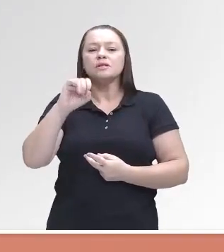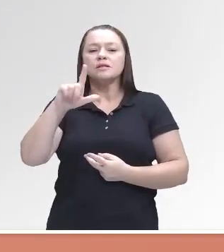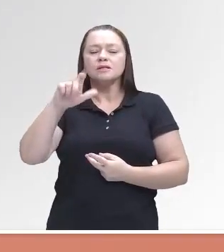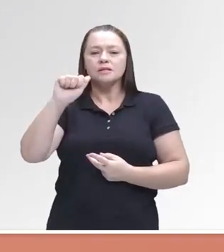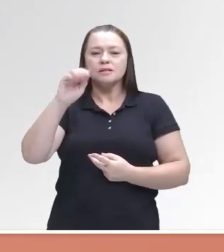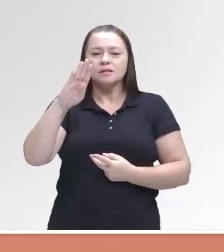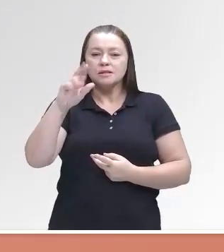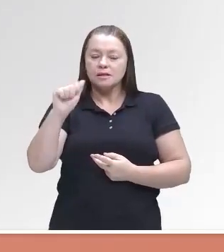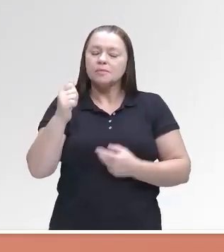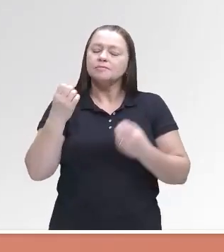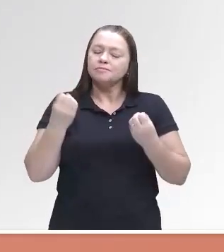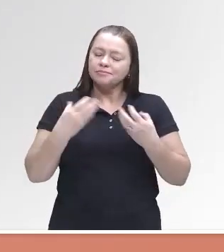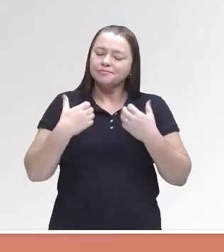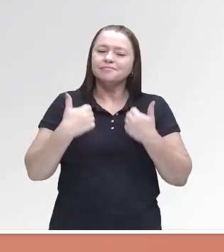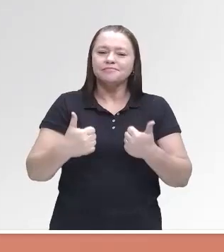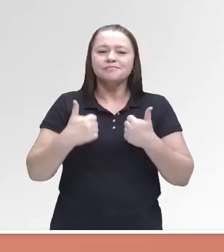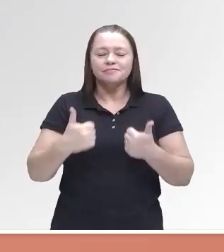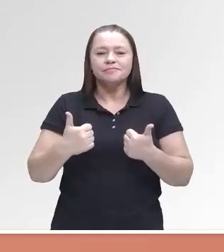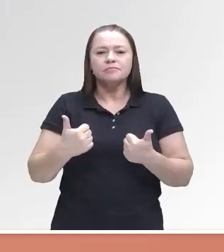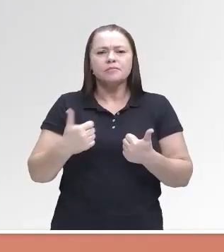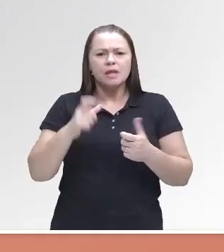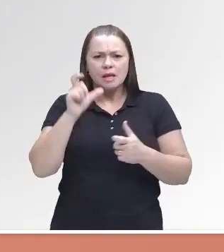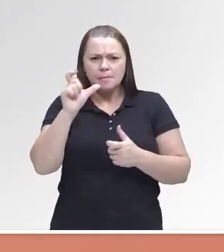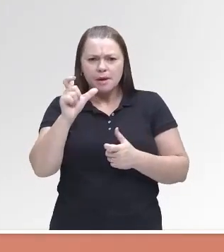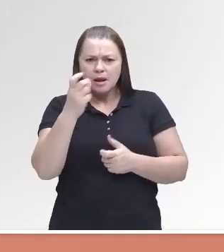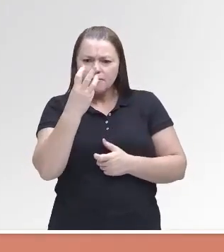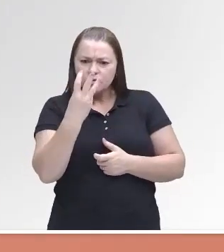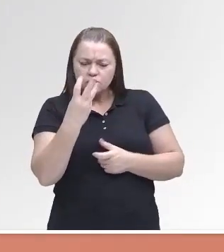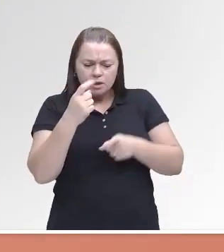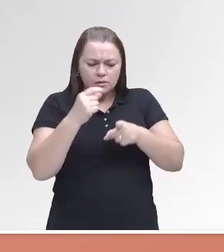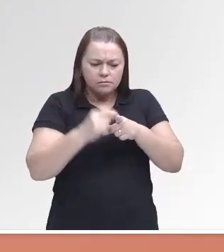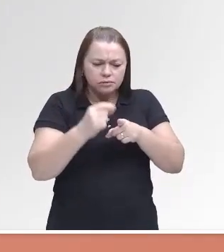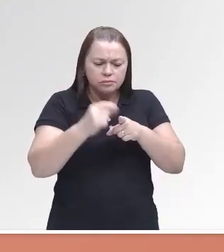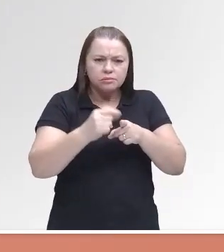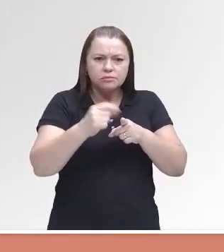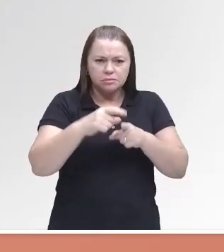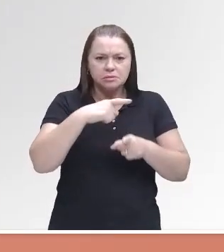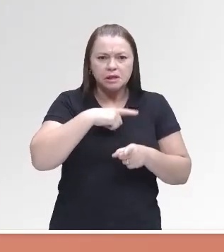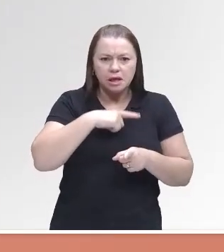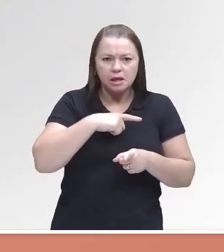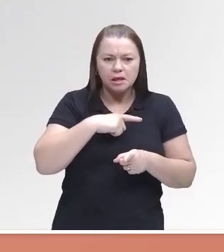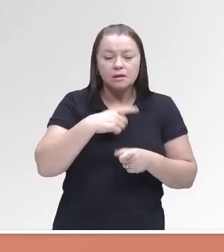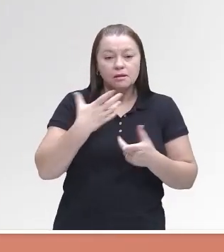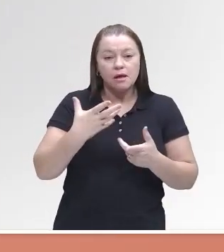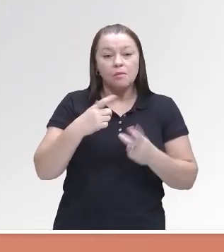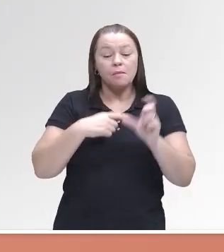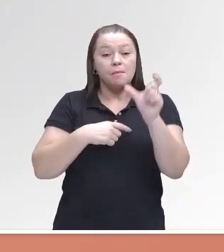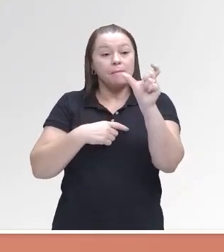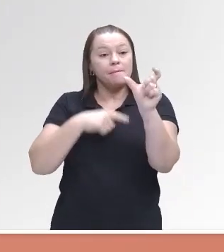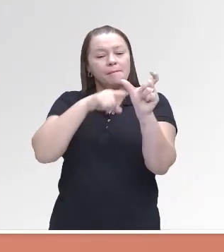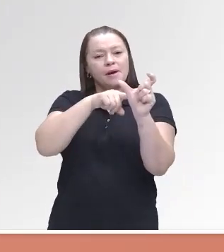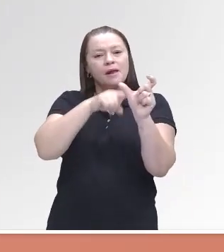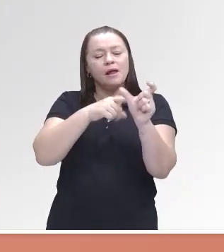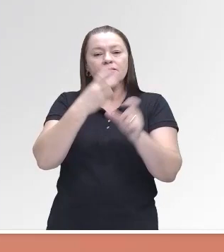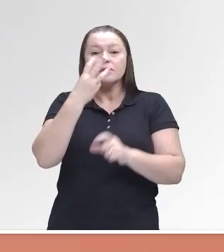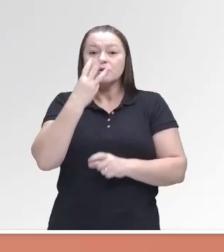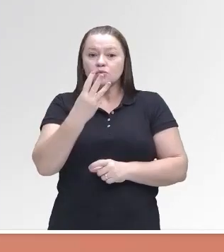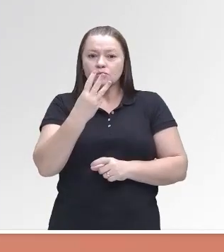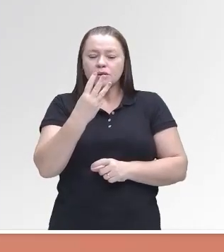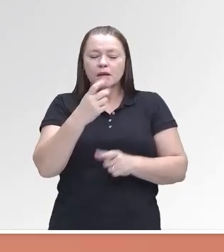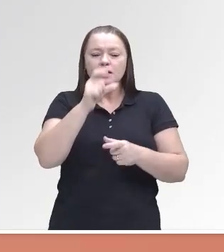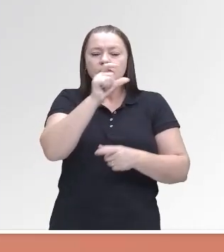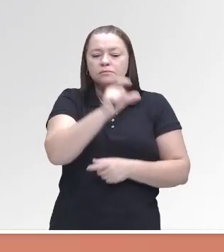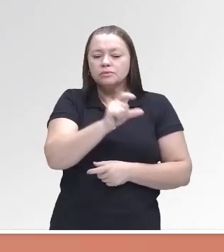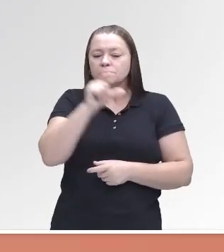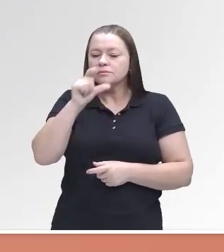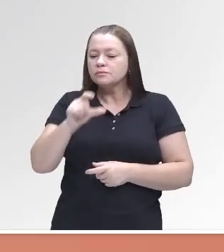Dissílaba. Muito bem. E palavras com 3 sílabas, professores? Observe agora. Palavras com 3 sílabas são chamadas